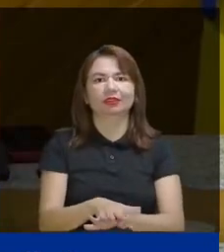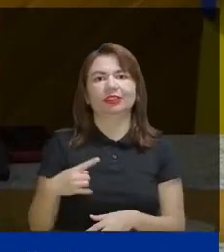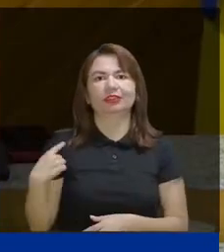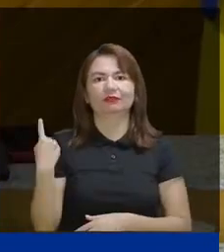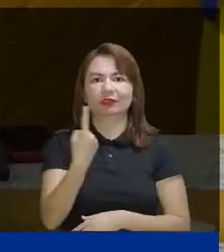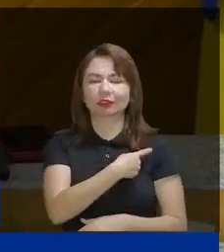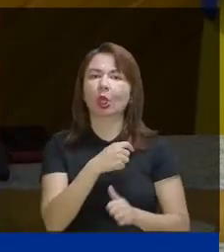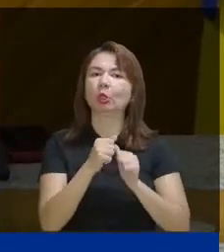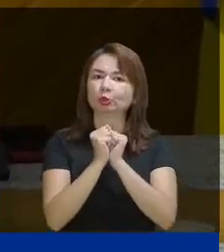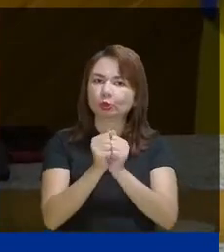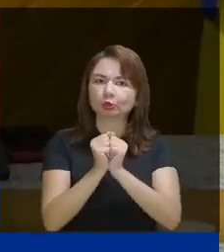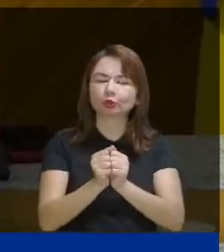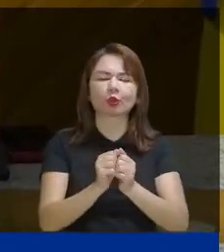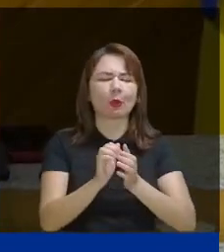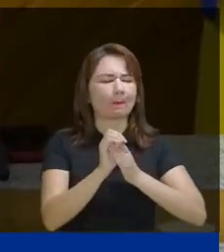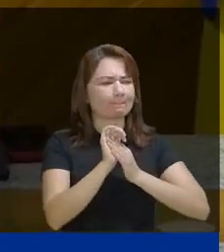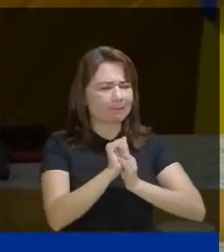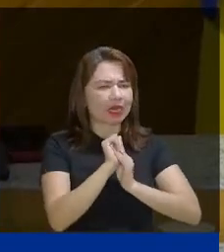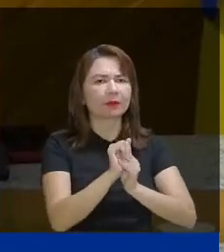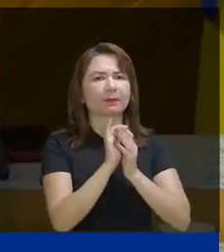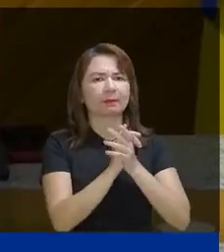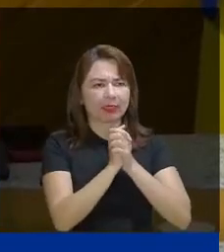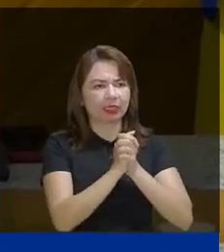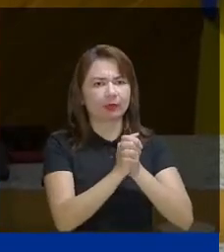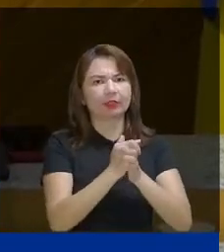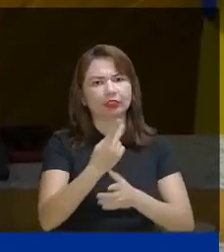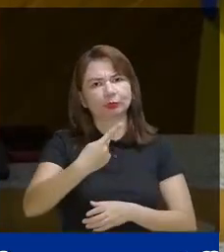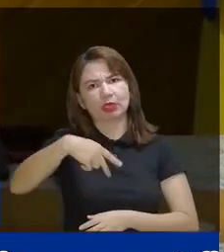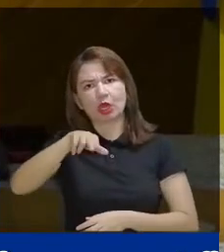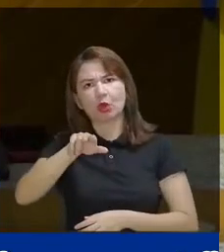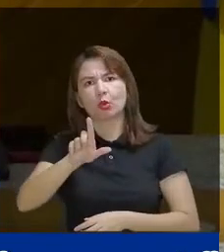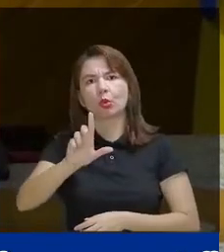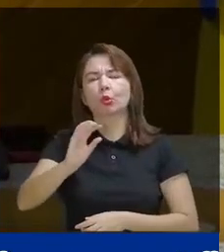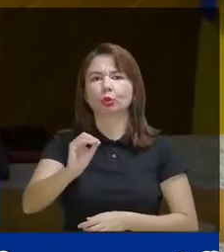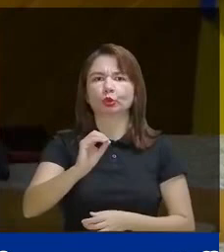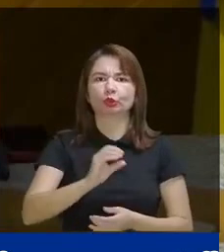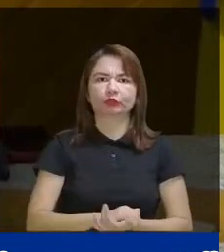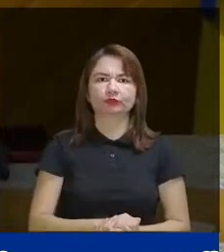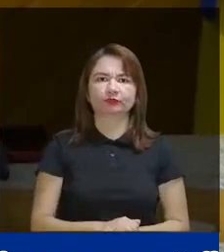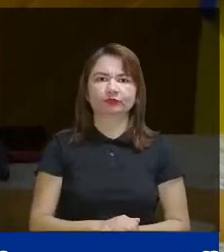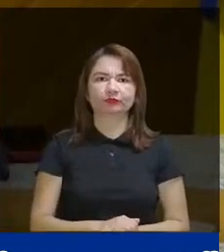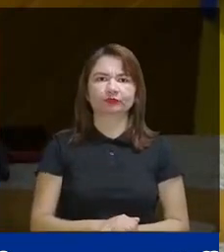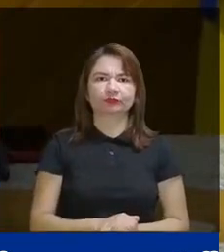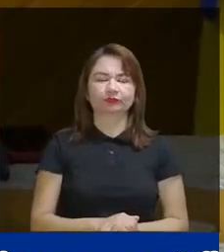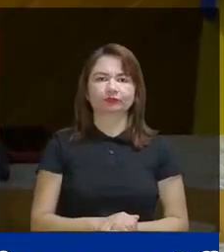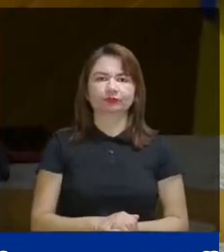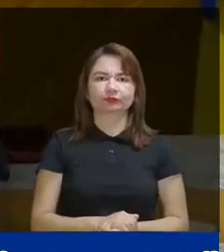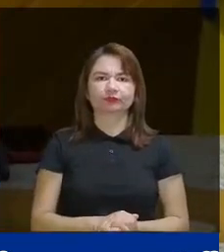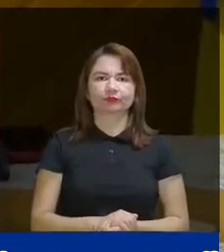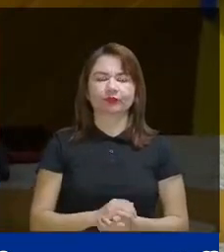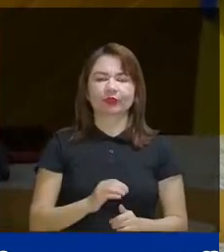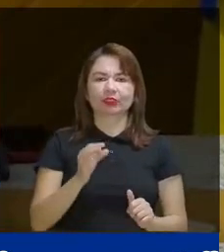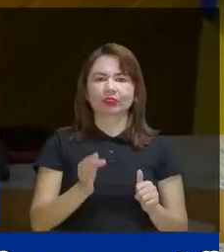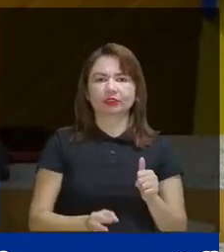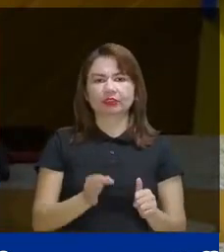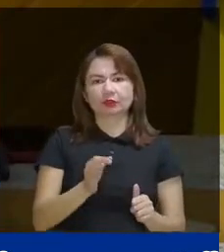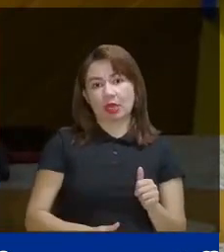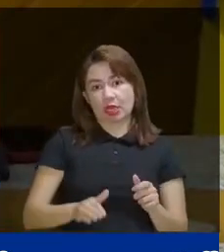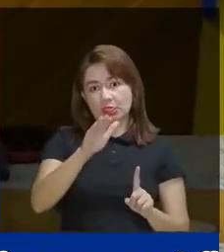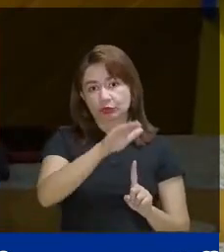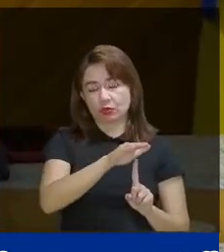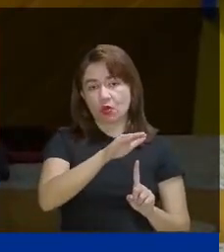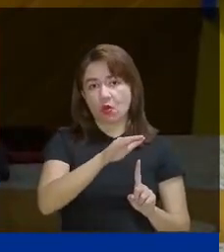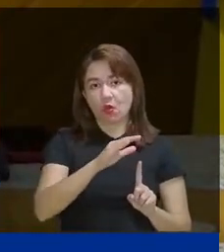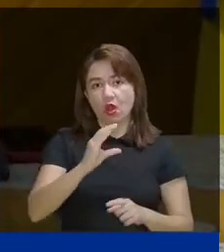ficar alheios. Parabéns mesmo, Paulo. Eu pergunto se desembargador Carmo tem alguma comunicação ou